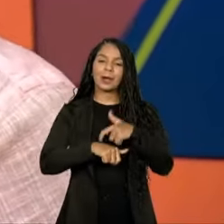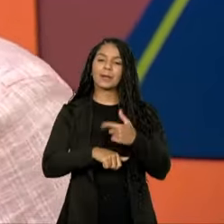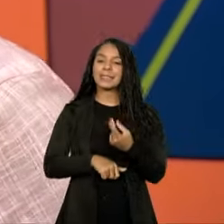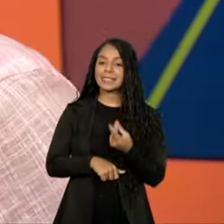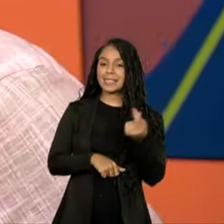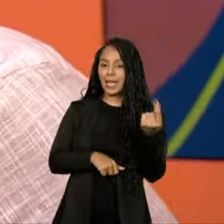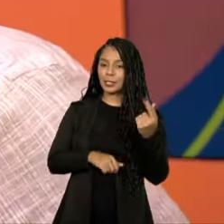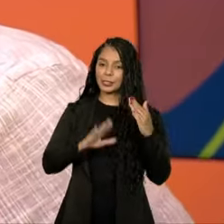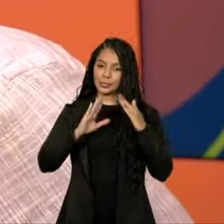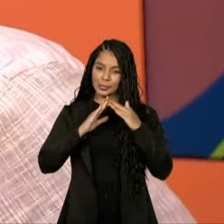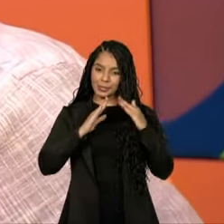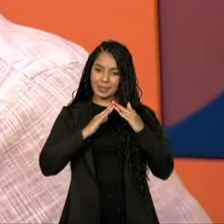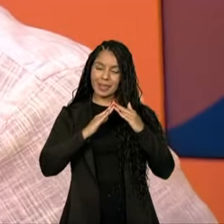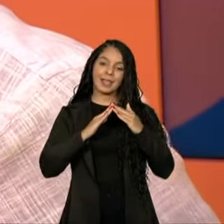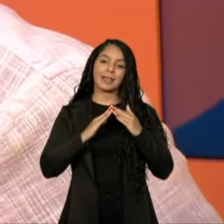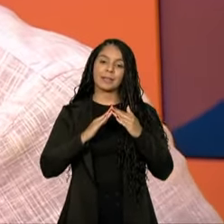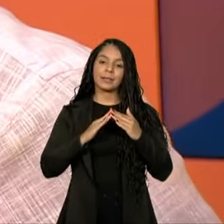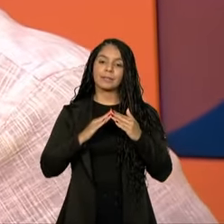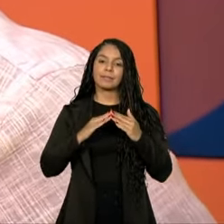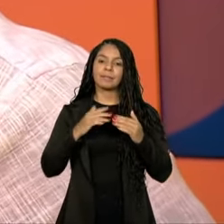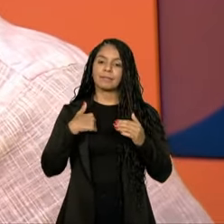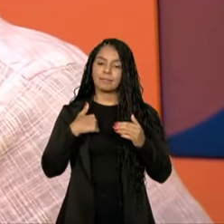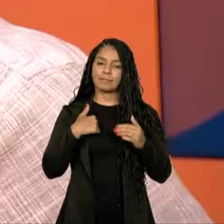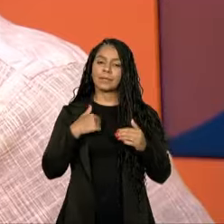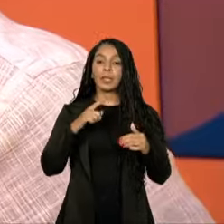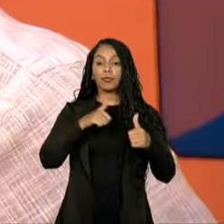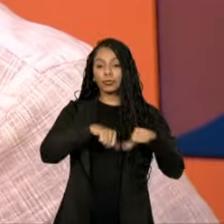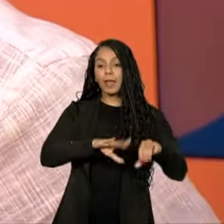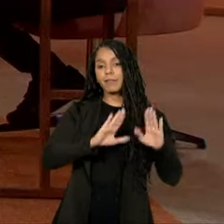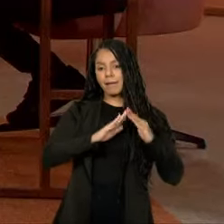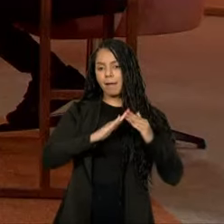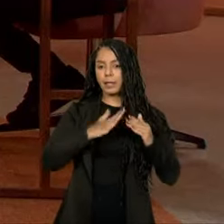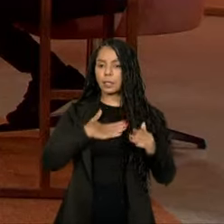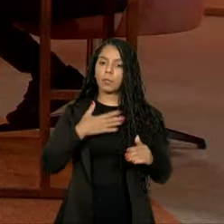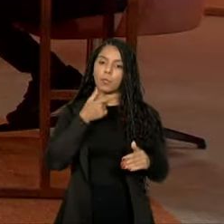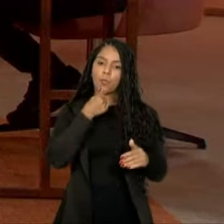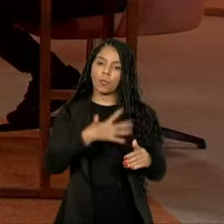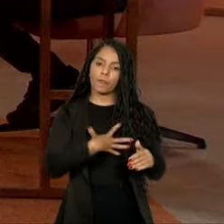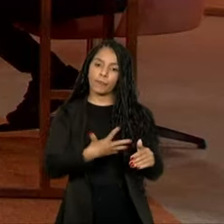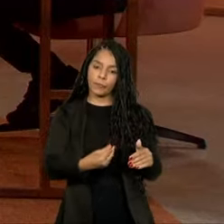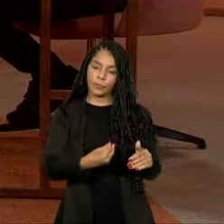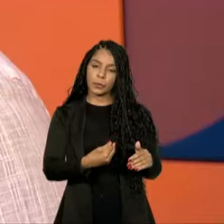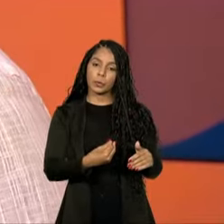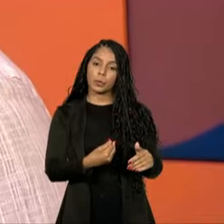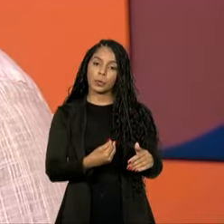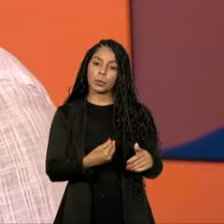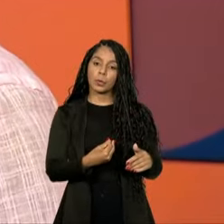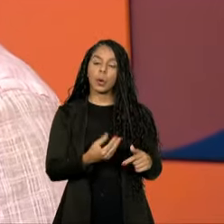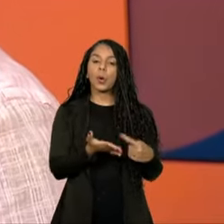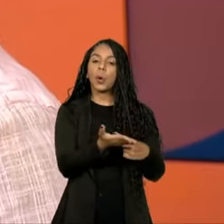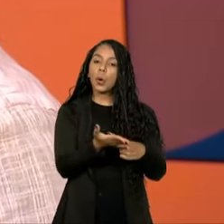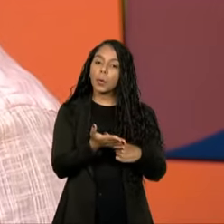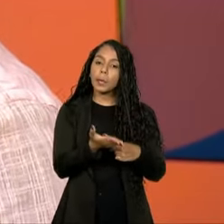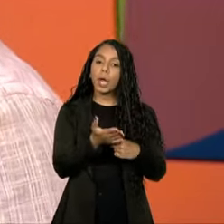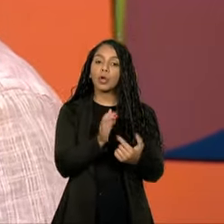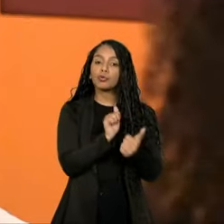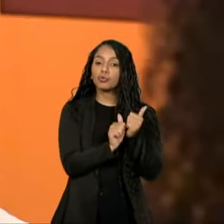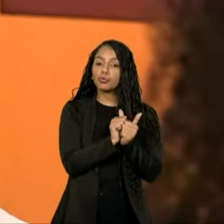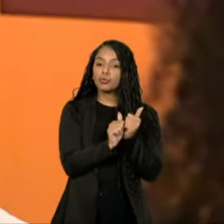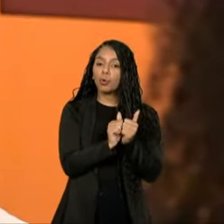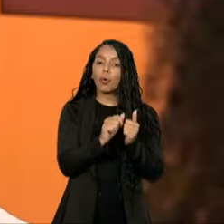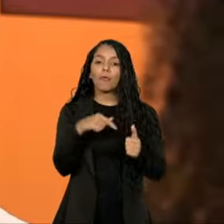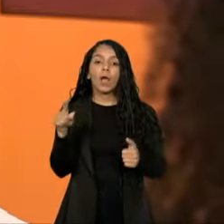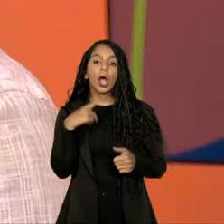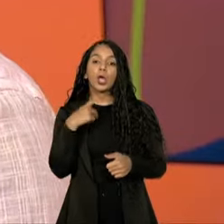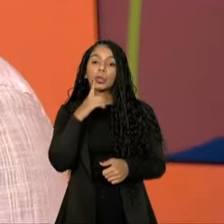de casa, eu estava tocando guitarra com meu filho, em casa. Então, era uma coisa. E combinando o jogo que a gente vai ao domingo.